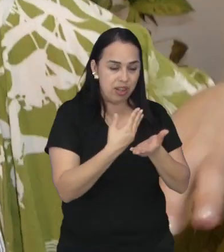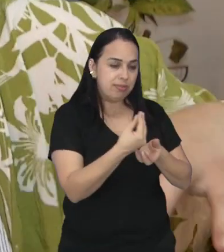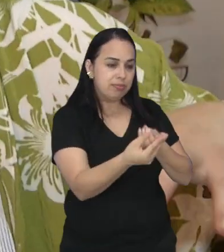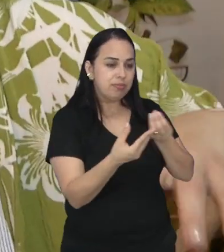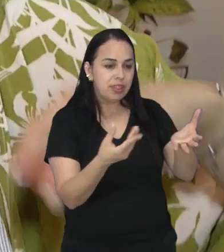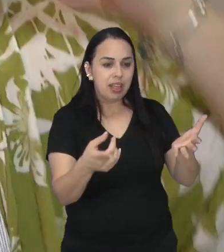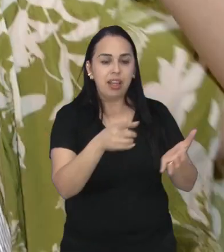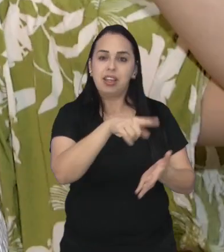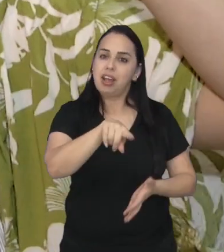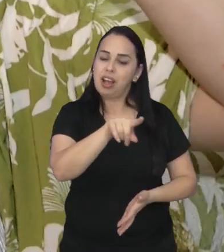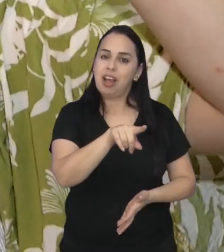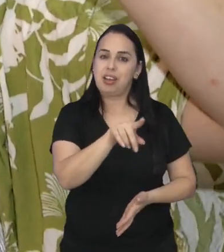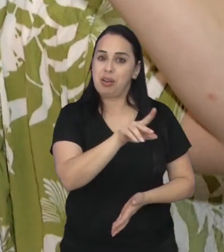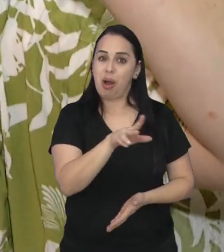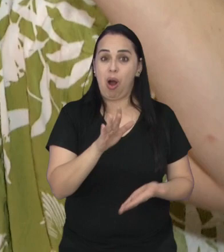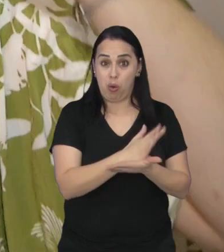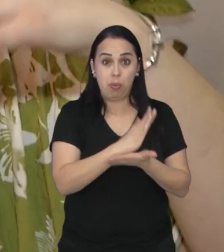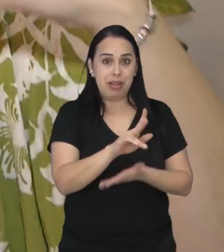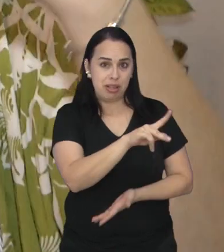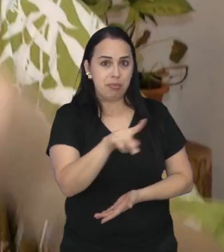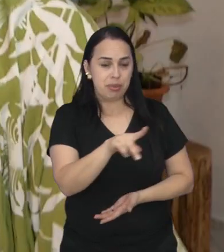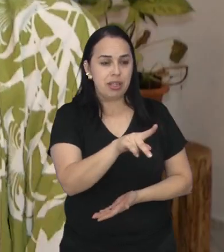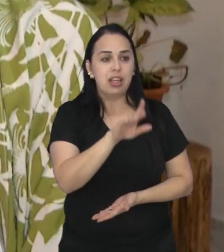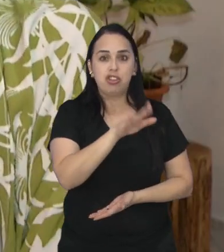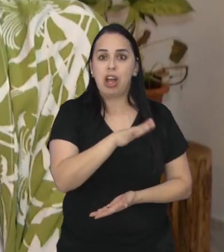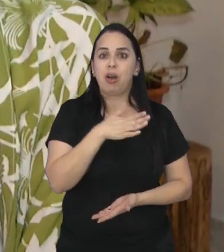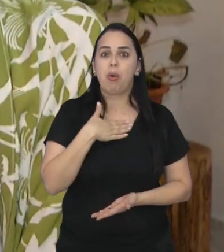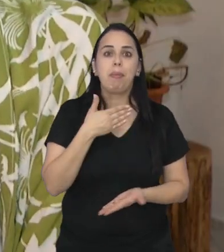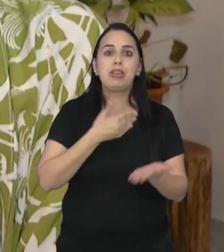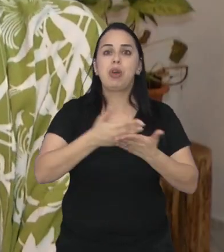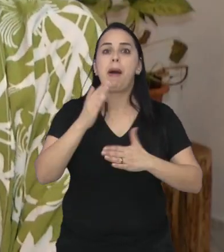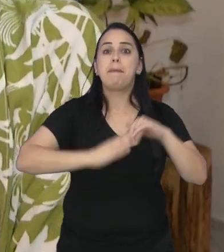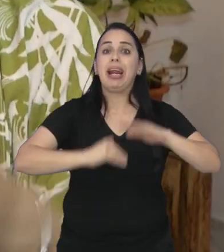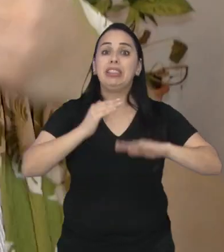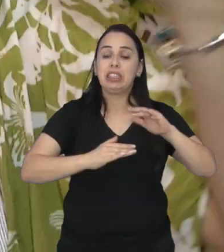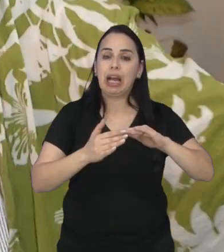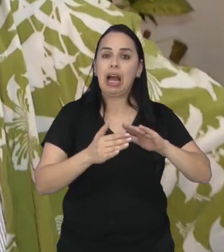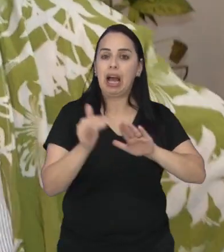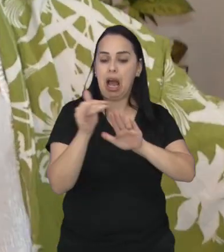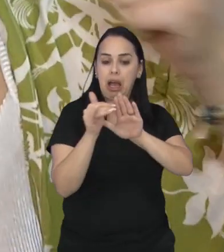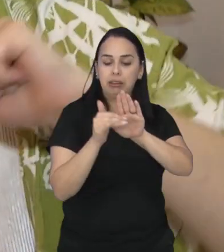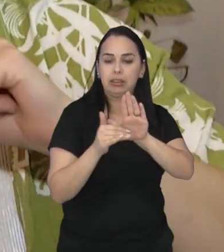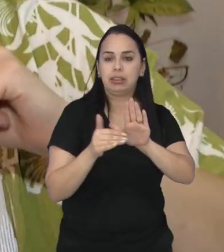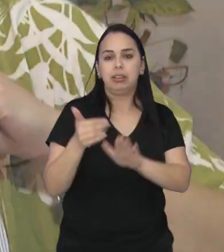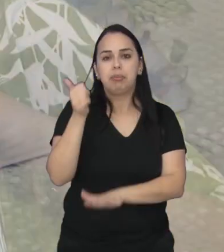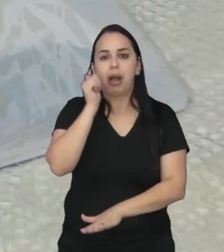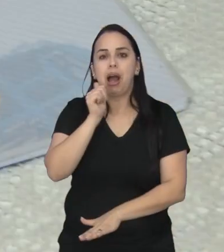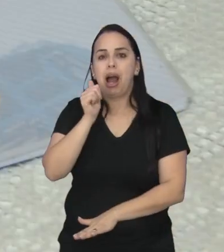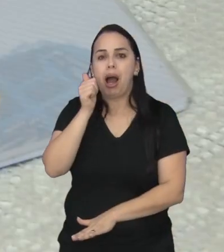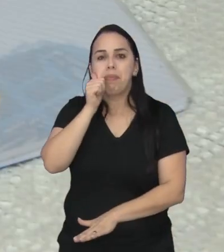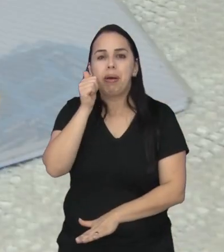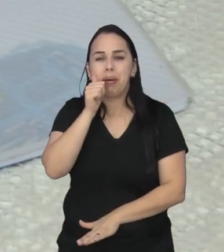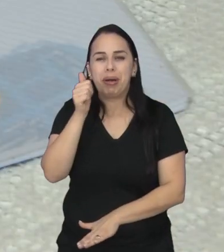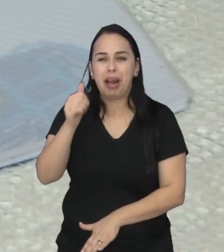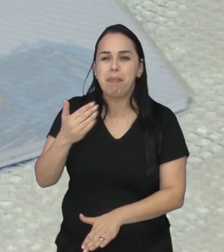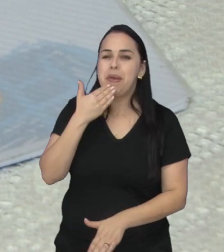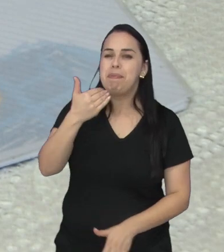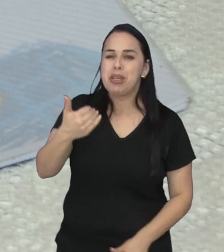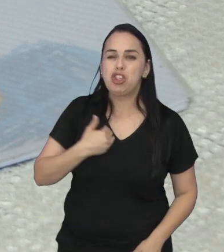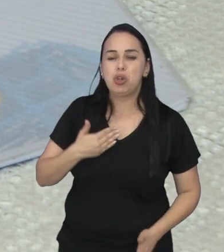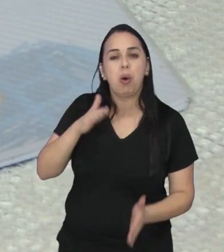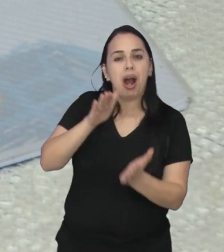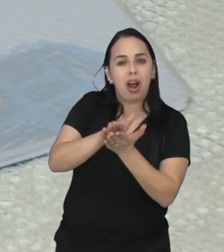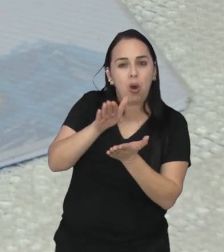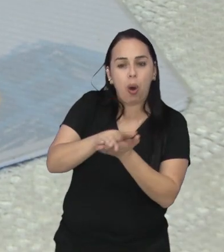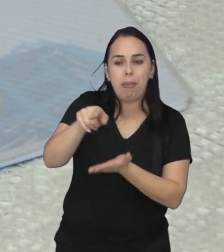meu redor, algumas delas são professoras e elas já colocaram na escola. E aí uma mãe pediu, né, você pode me dar uma cópia